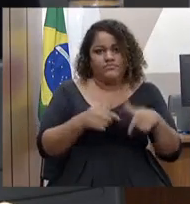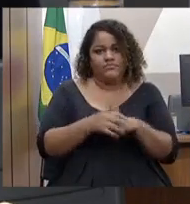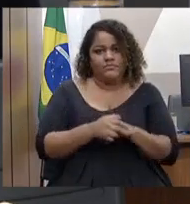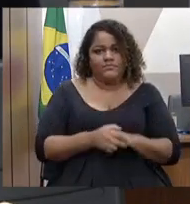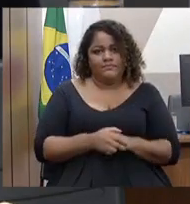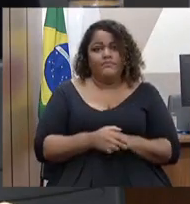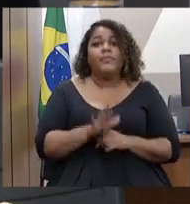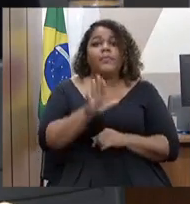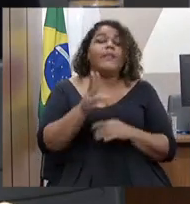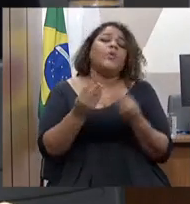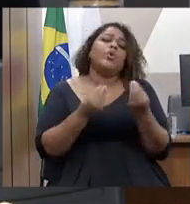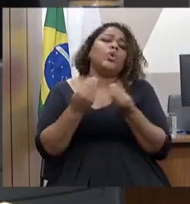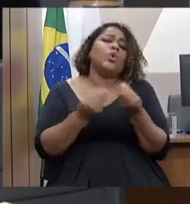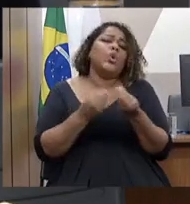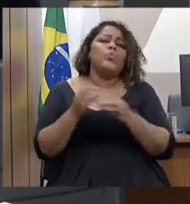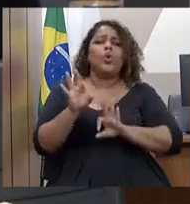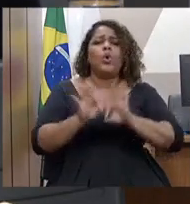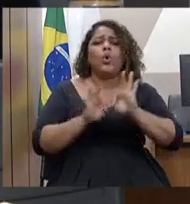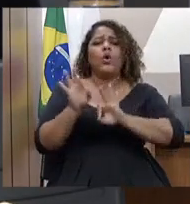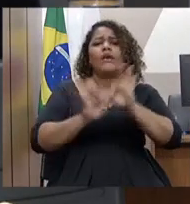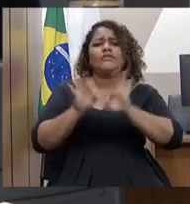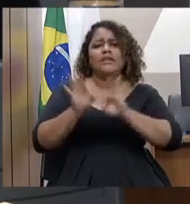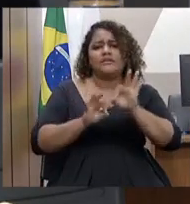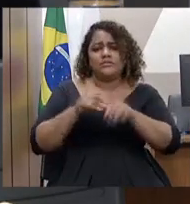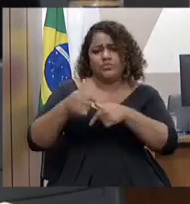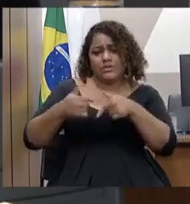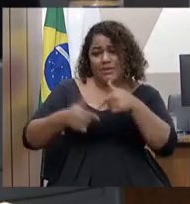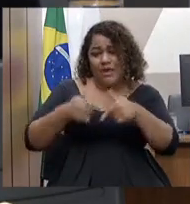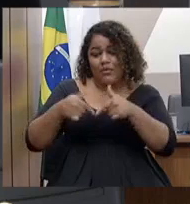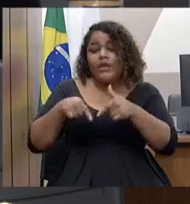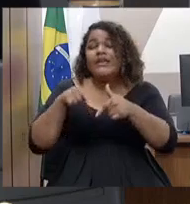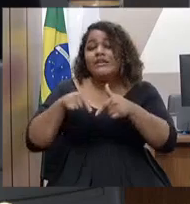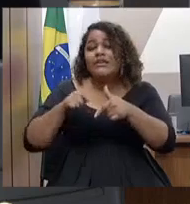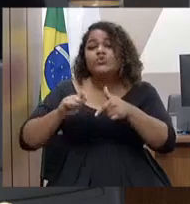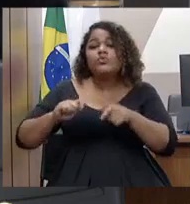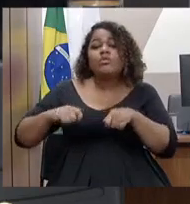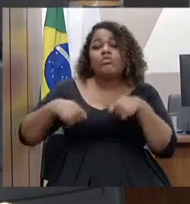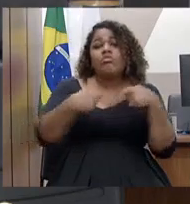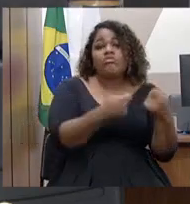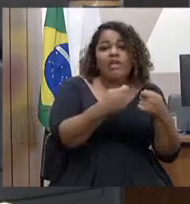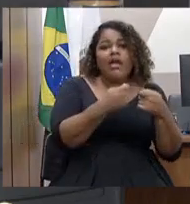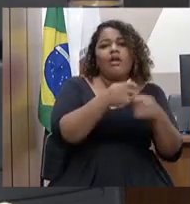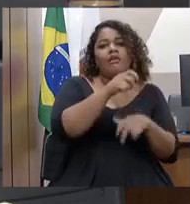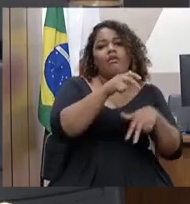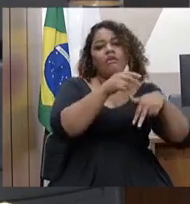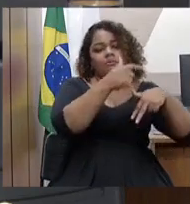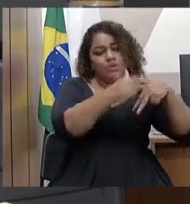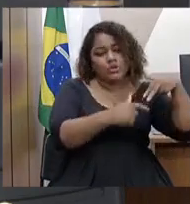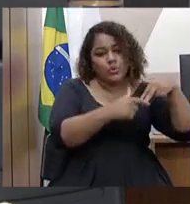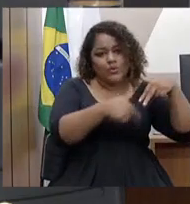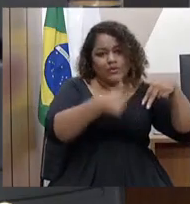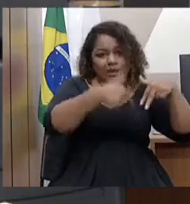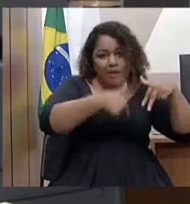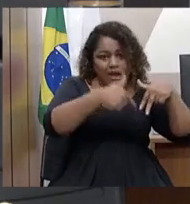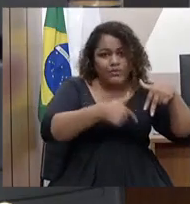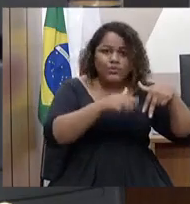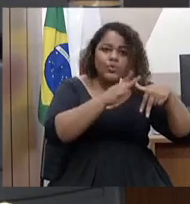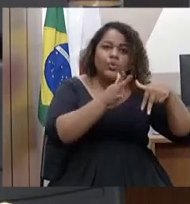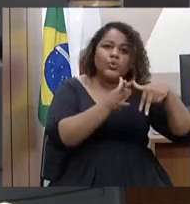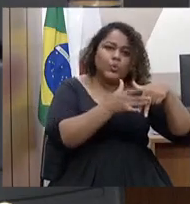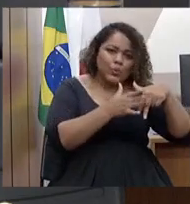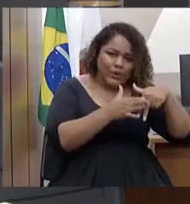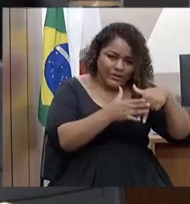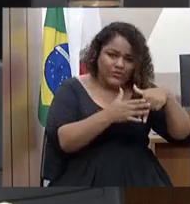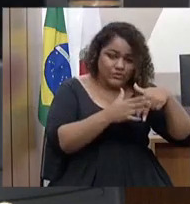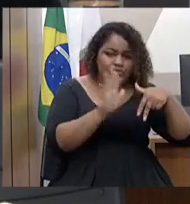como a organização do trabalho e como isso gera o adoecimento de trabalhadores né É como vimos As exigências do mundo do